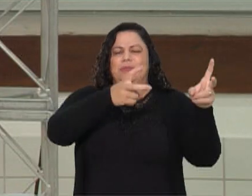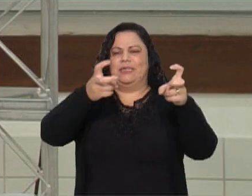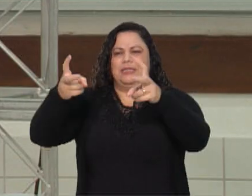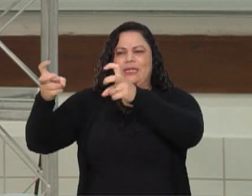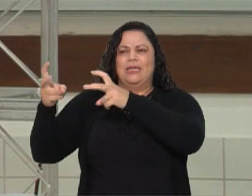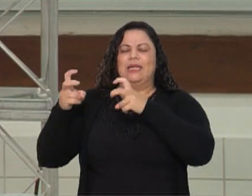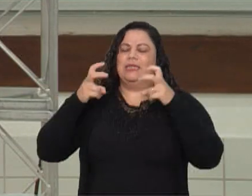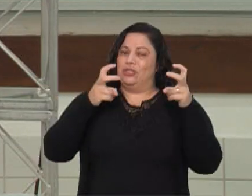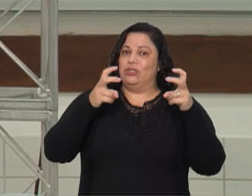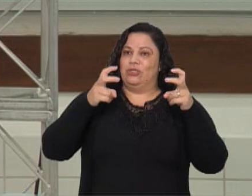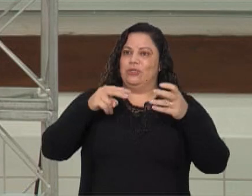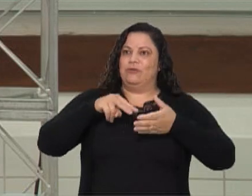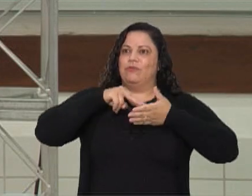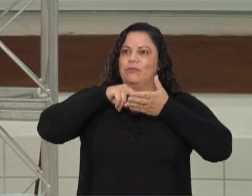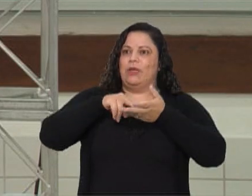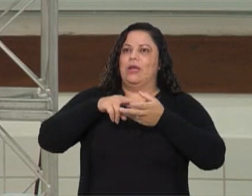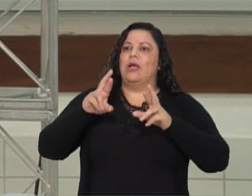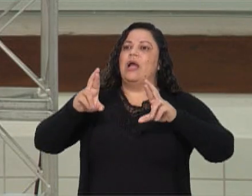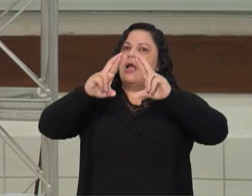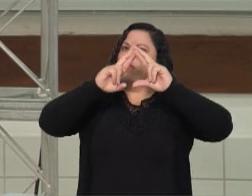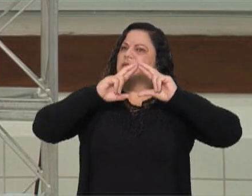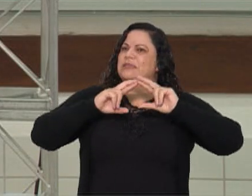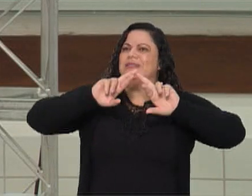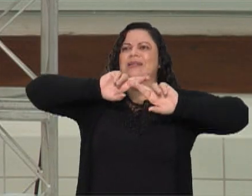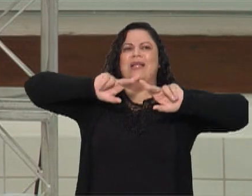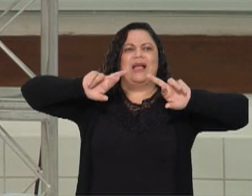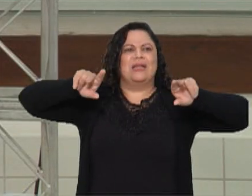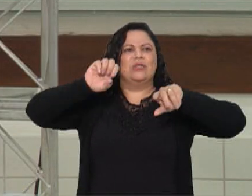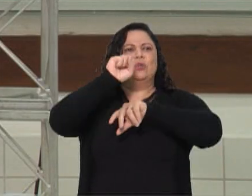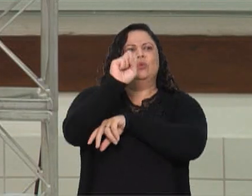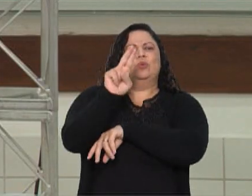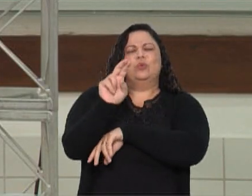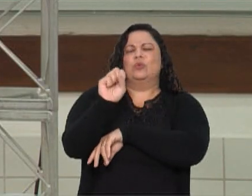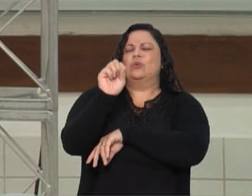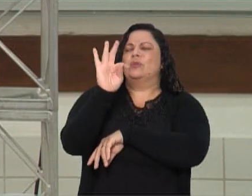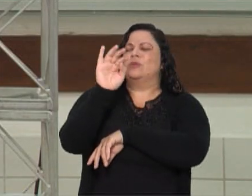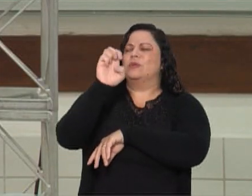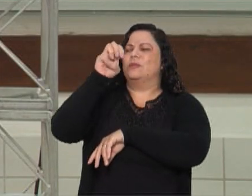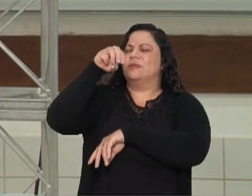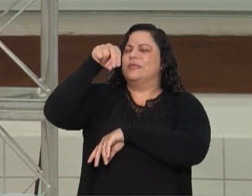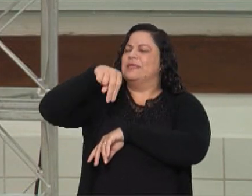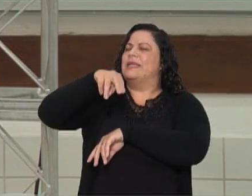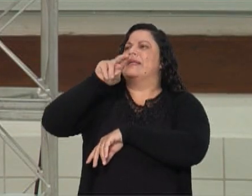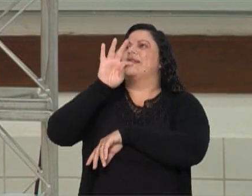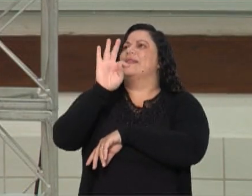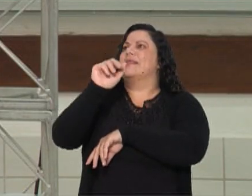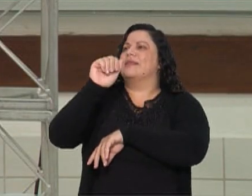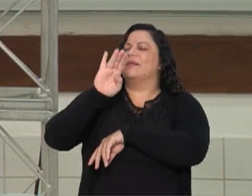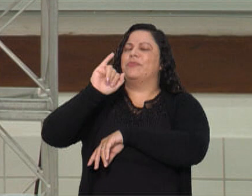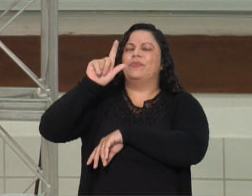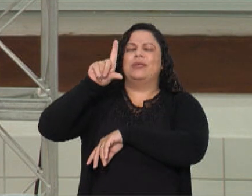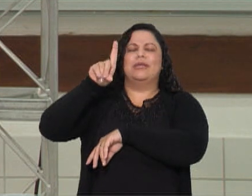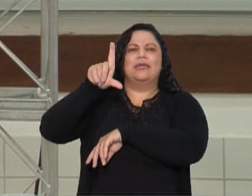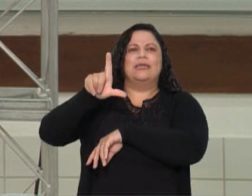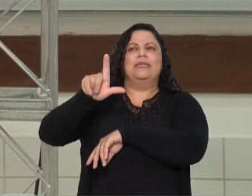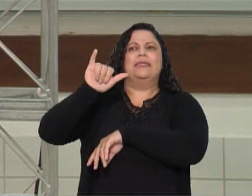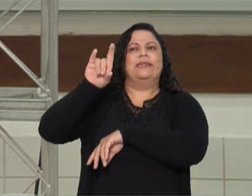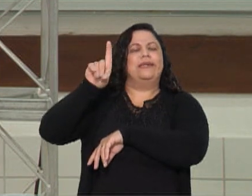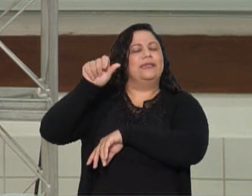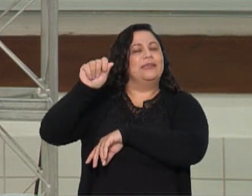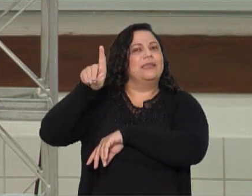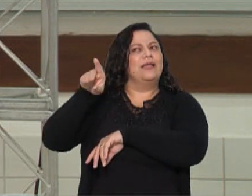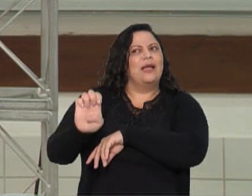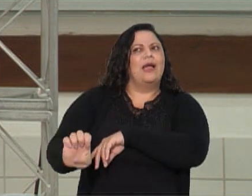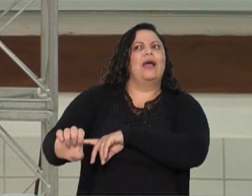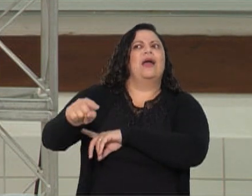de trazer aí a sustentabilidade, pensar nisso, né? Pensar como tudo à